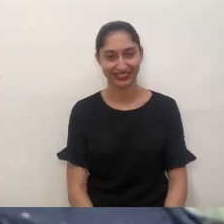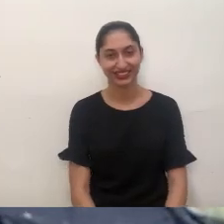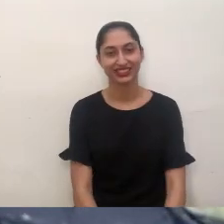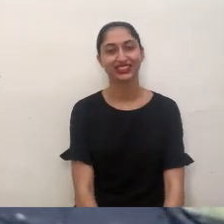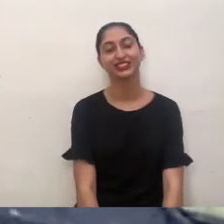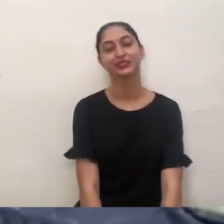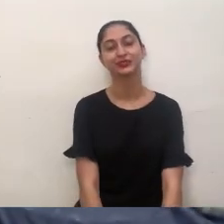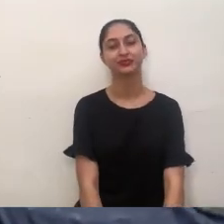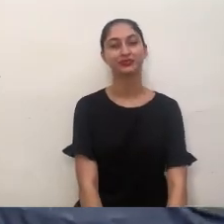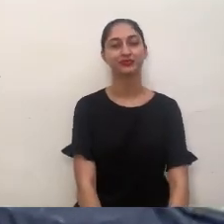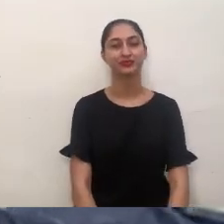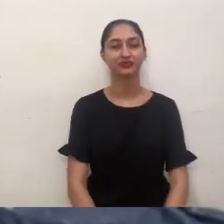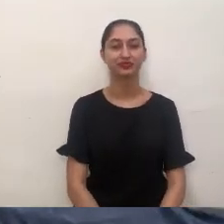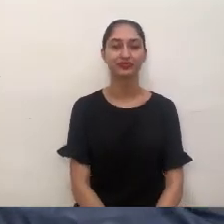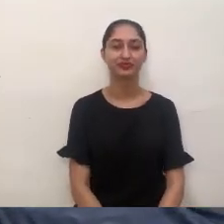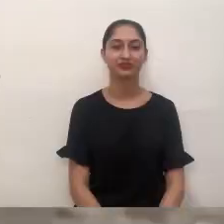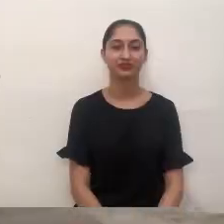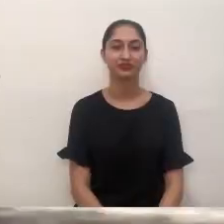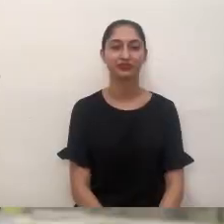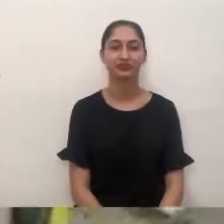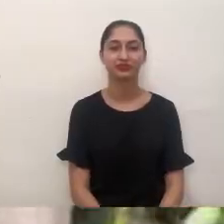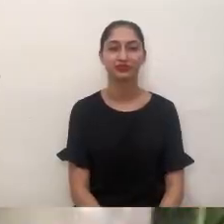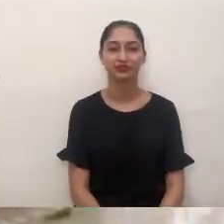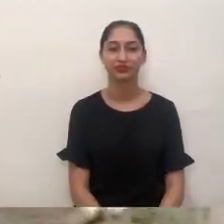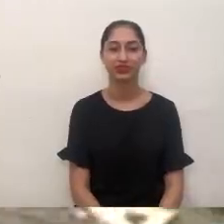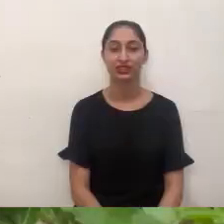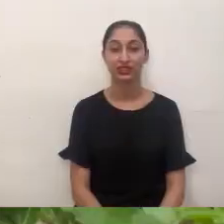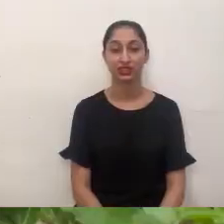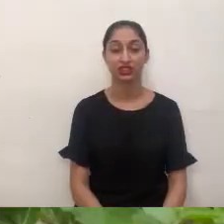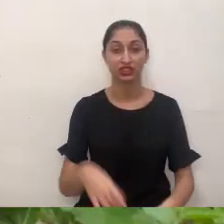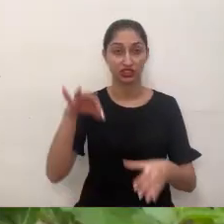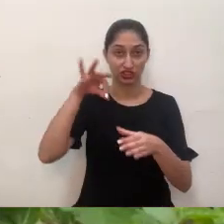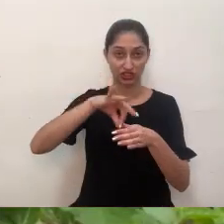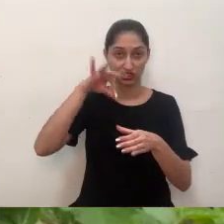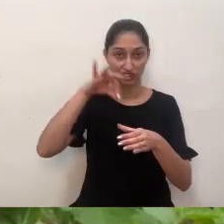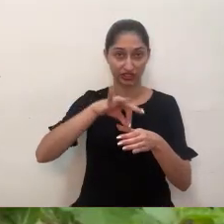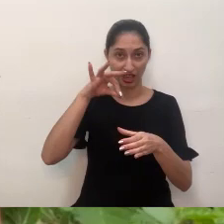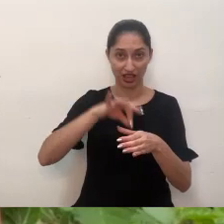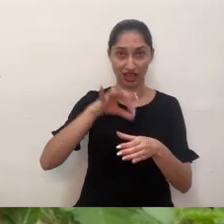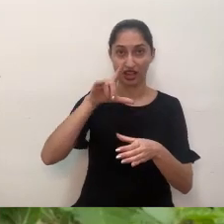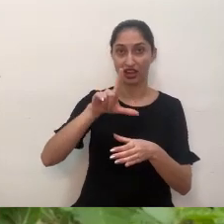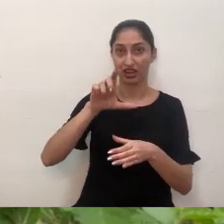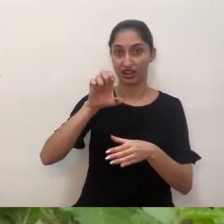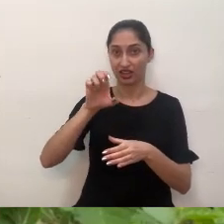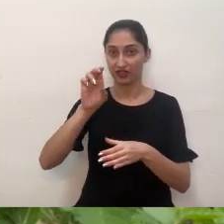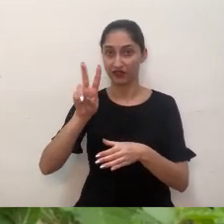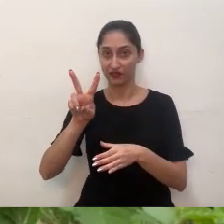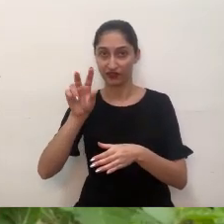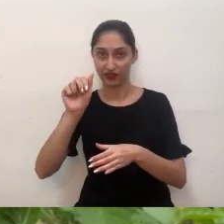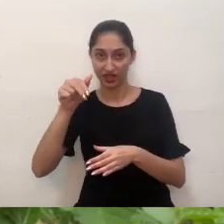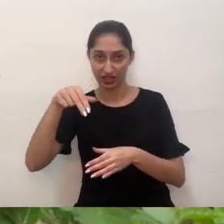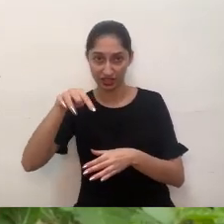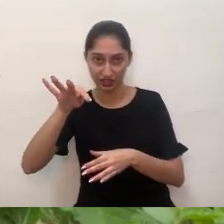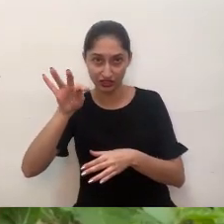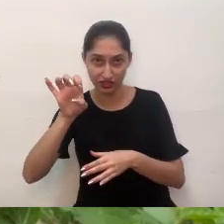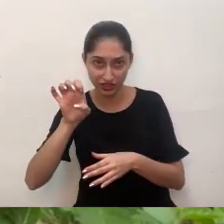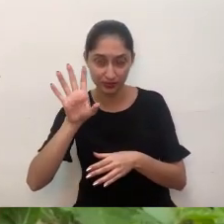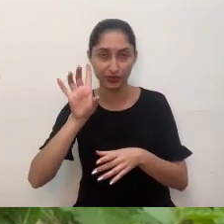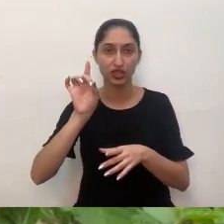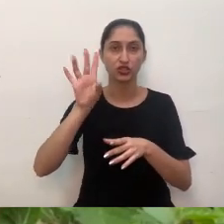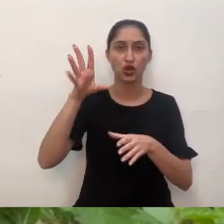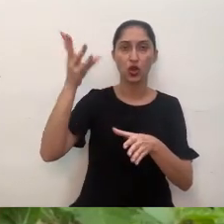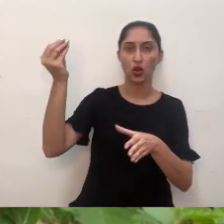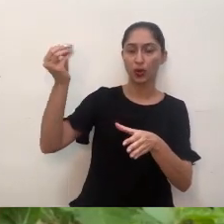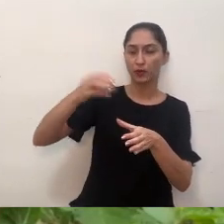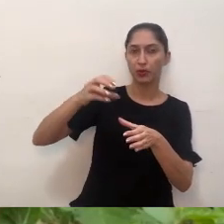Levante, uma erva maravilhosa. Aí o chá de Levante é só pôr o ramim na xícara e despejar a água fervendo em cima. Se você